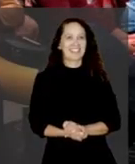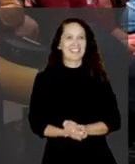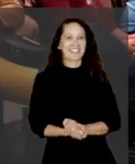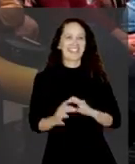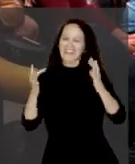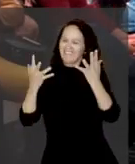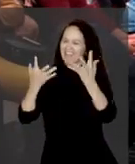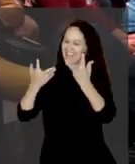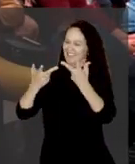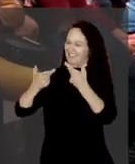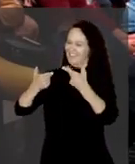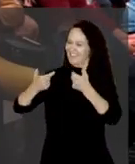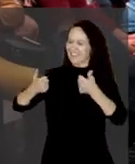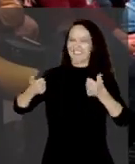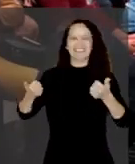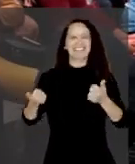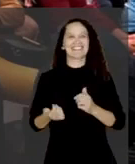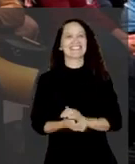vocês não fazem ideia